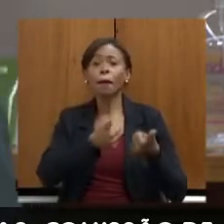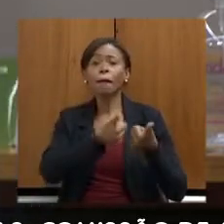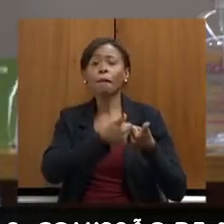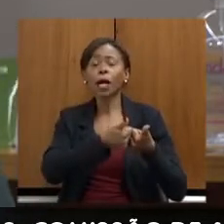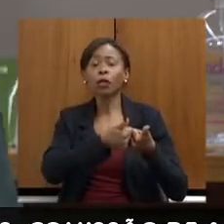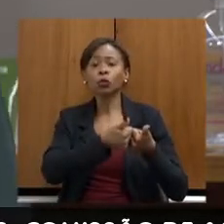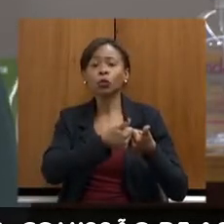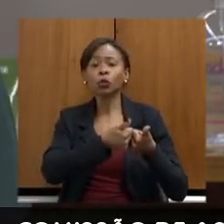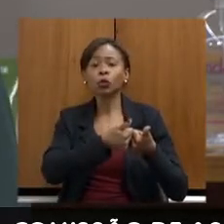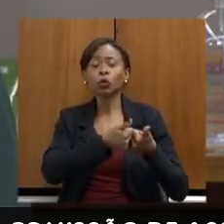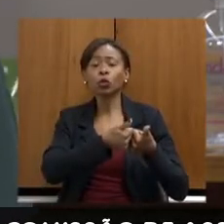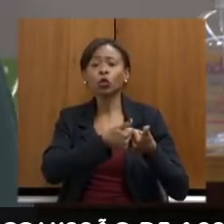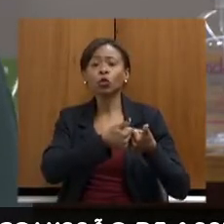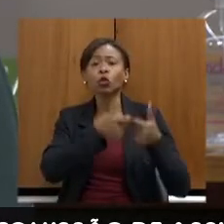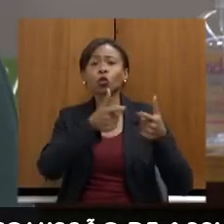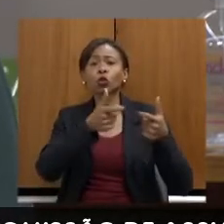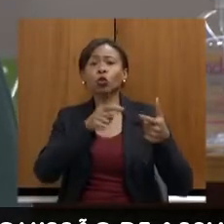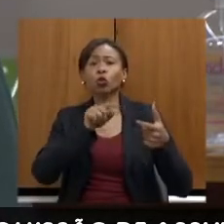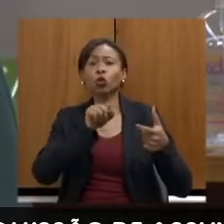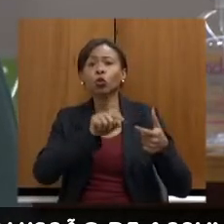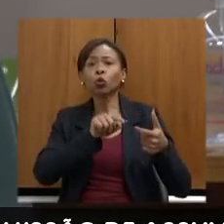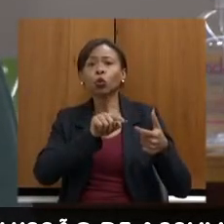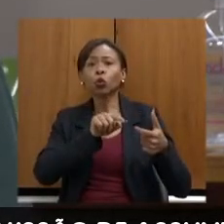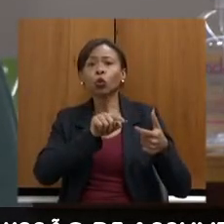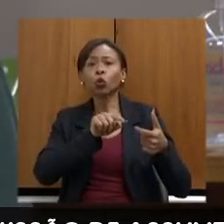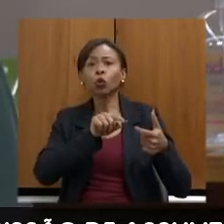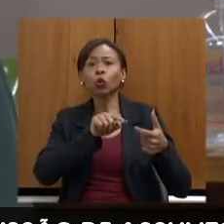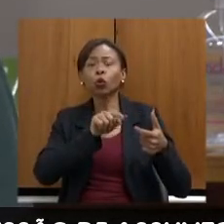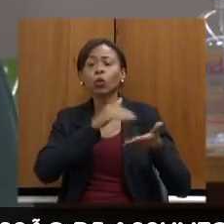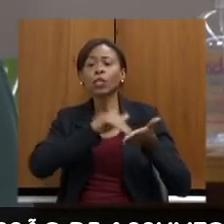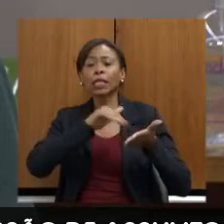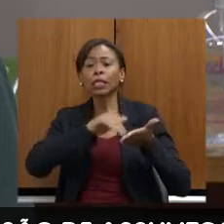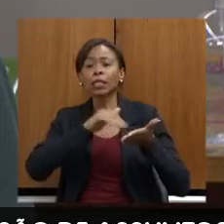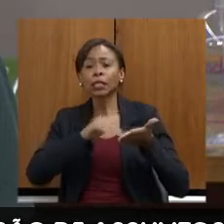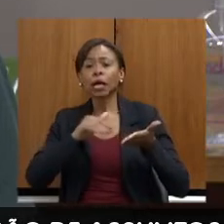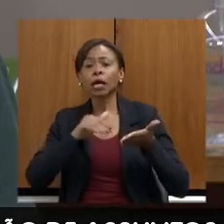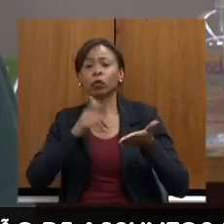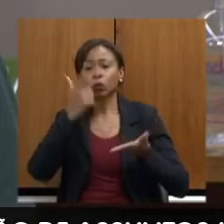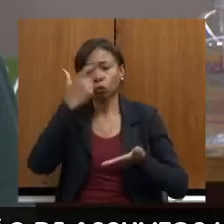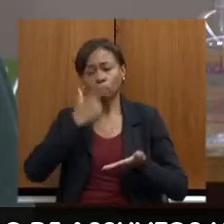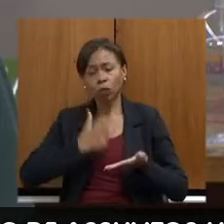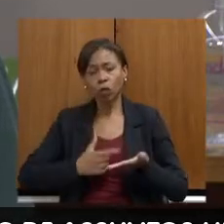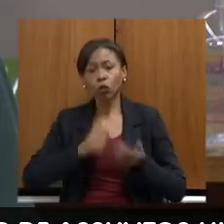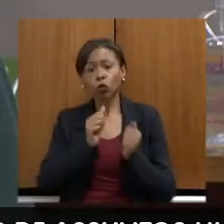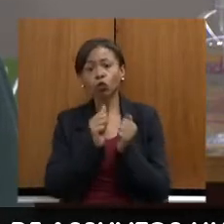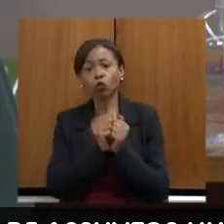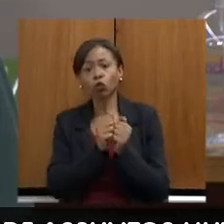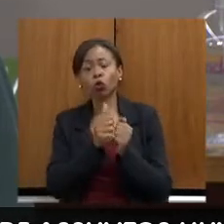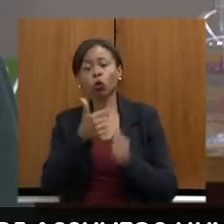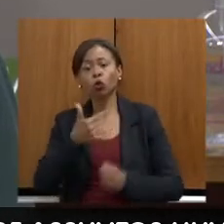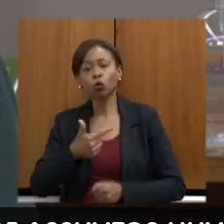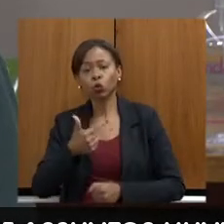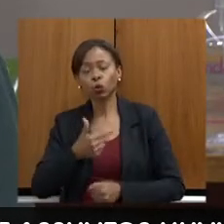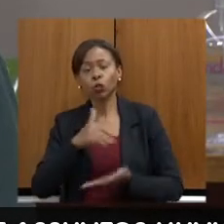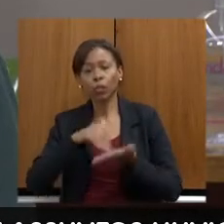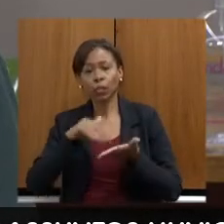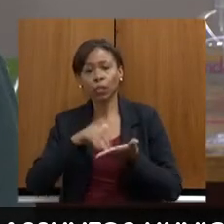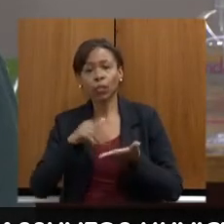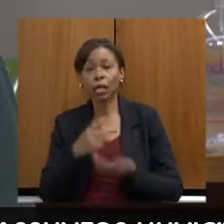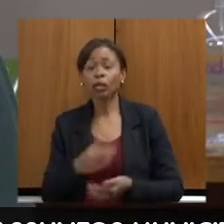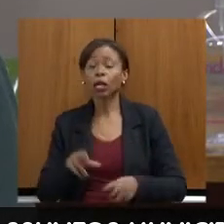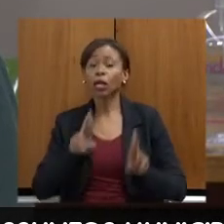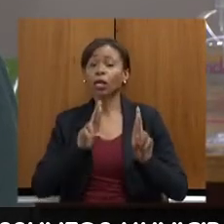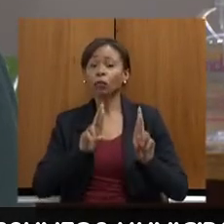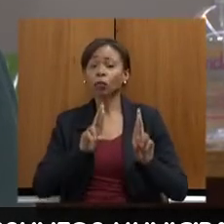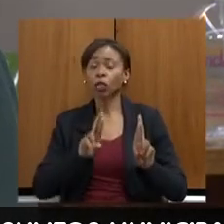e o secretário de infraestrutura Fernando marcato em subsecretário Gabriel cajado responsável